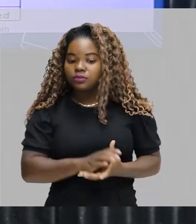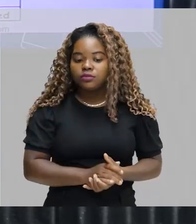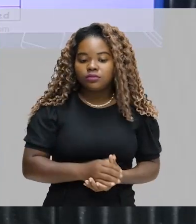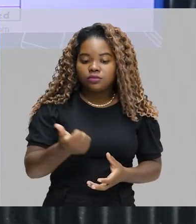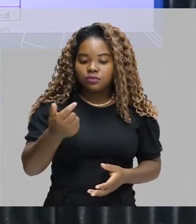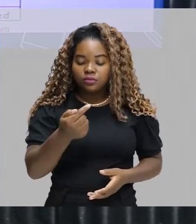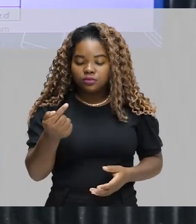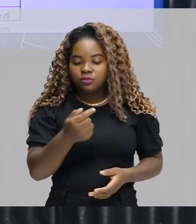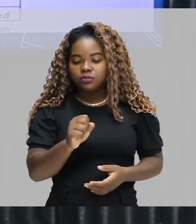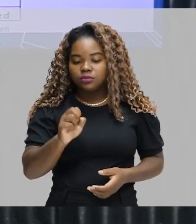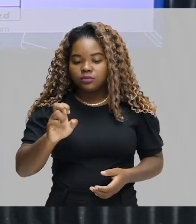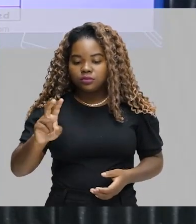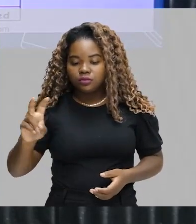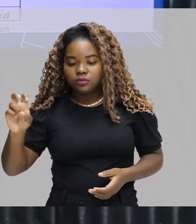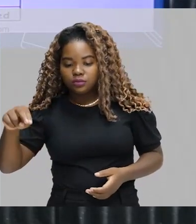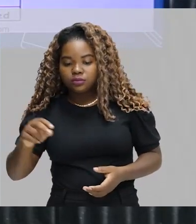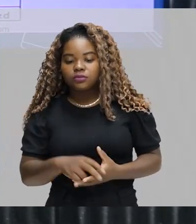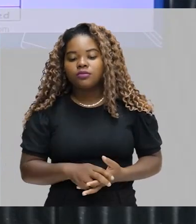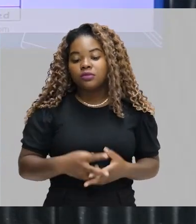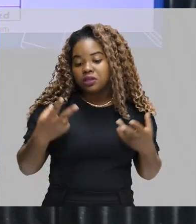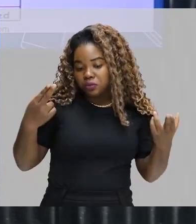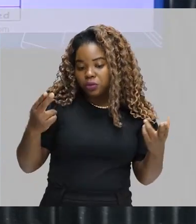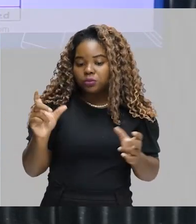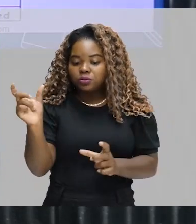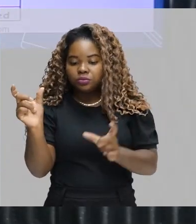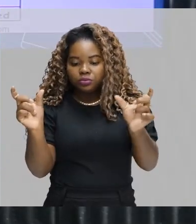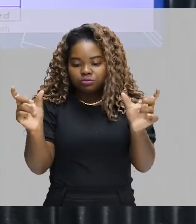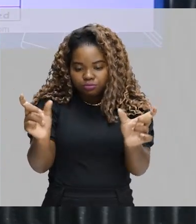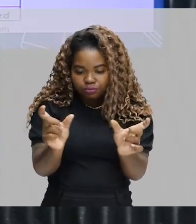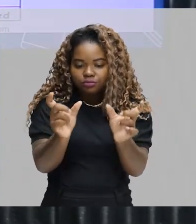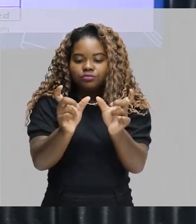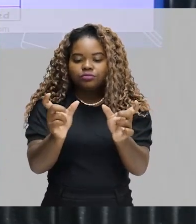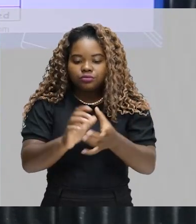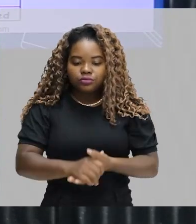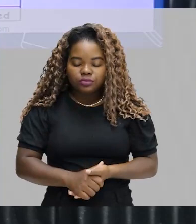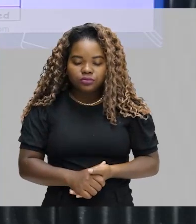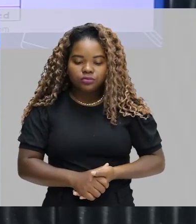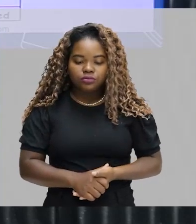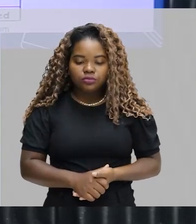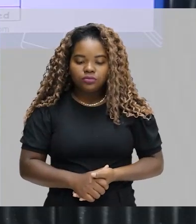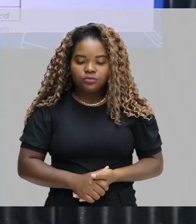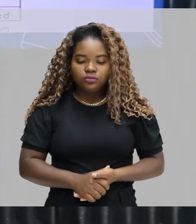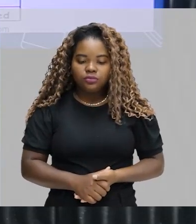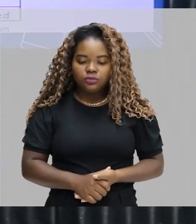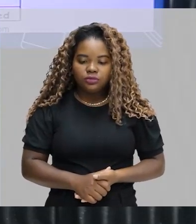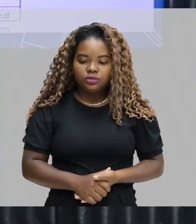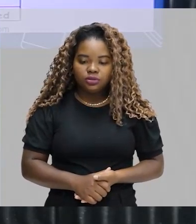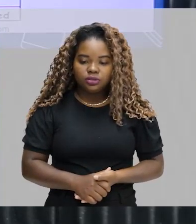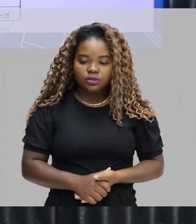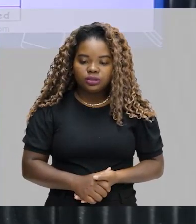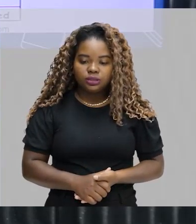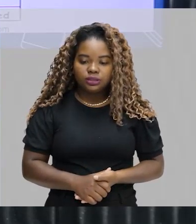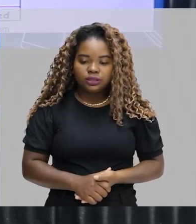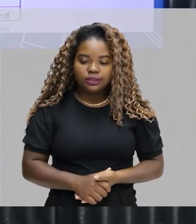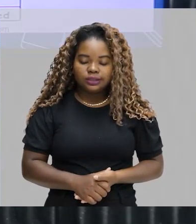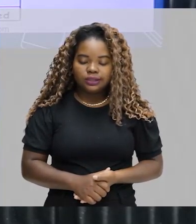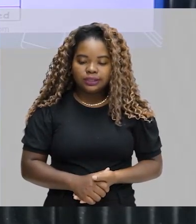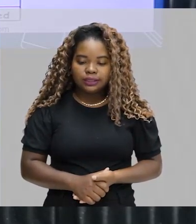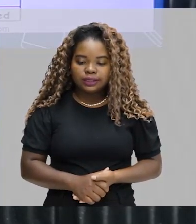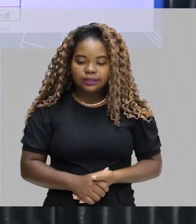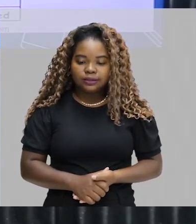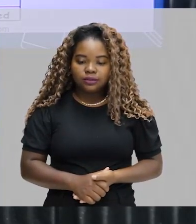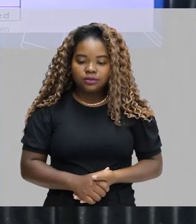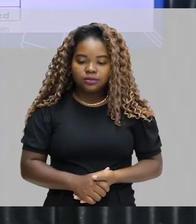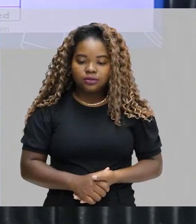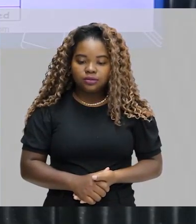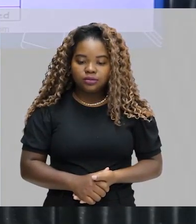17, 17, 18, 18 e assim por diante. Bom, no caso